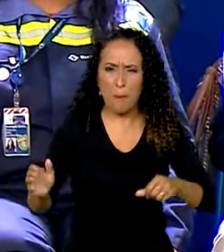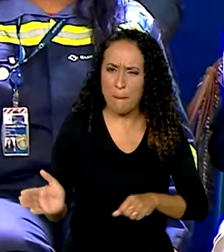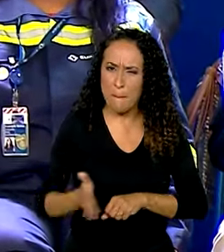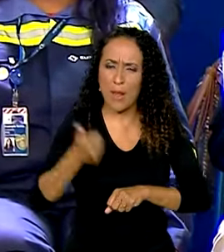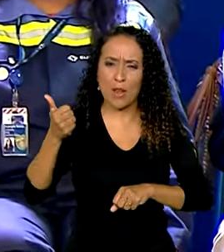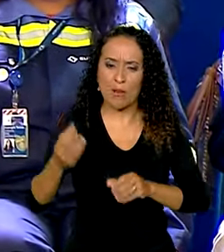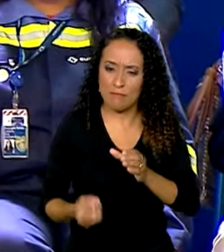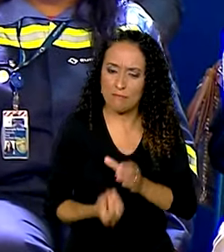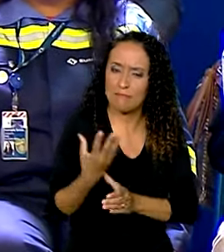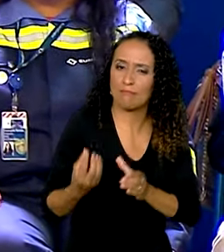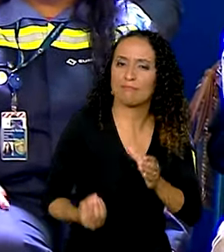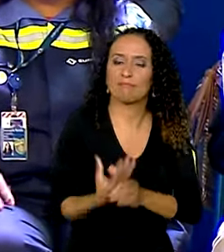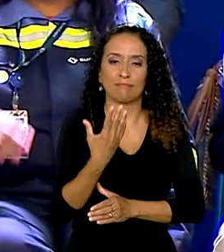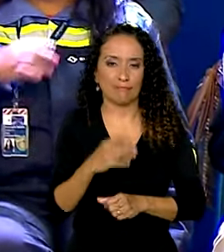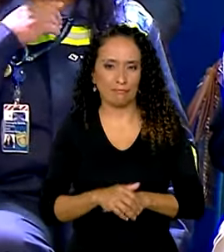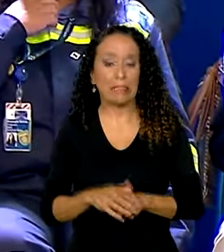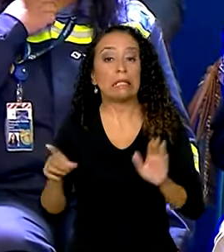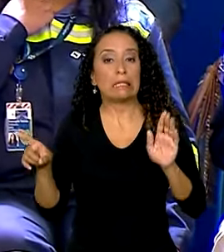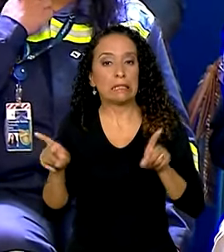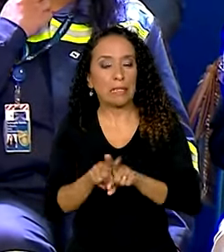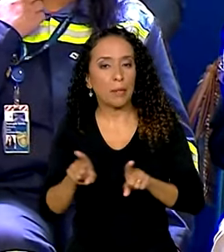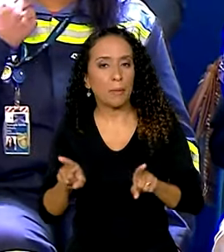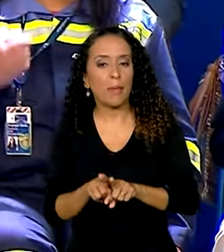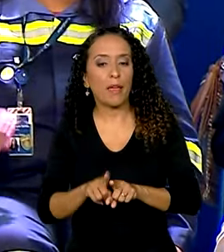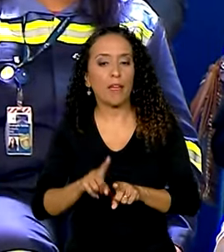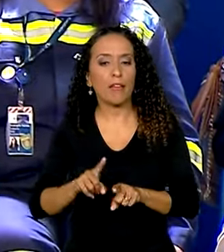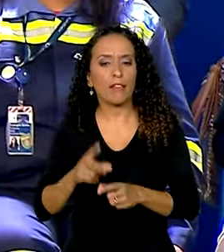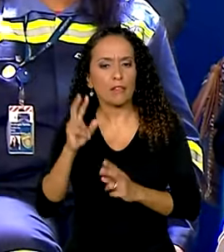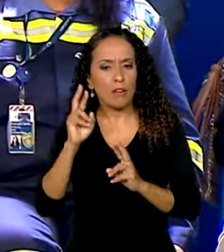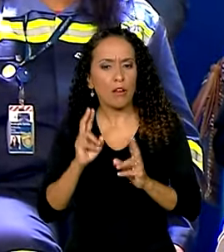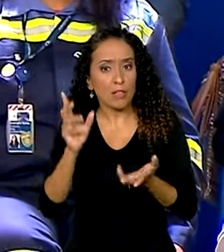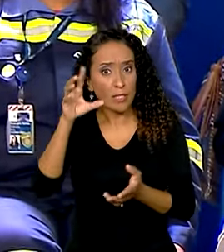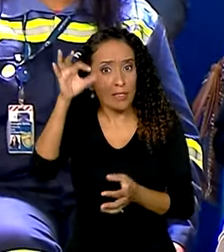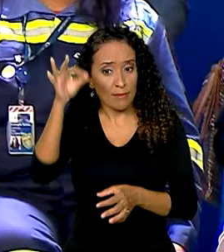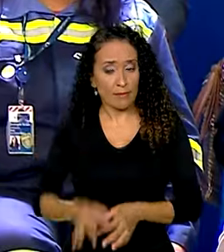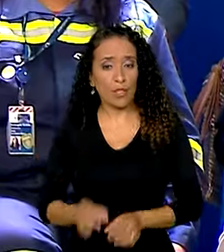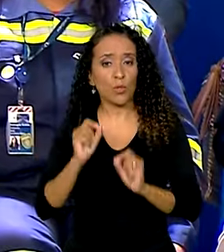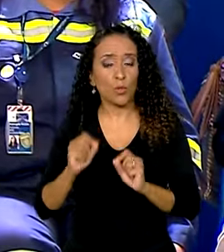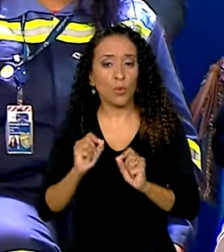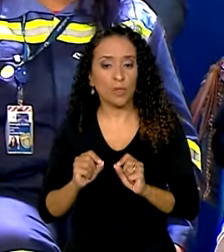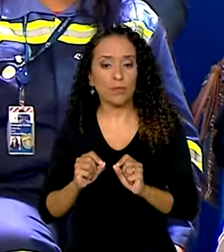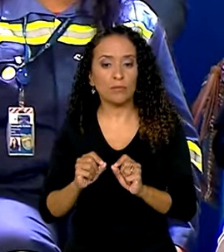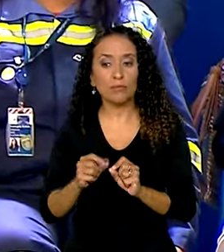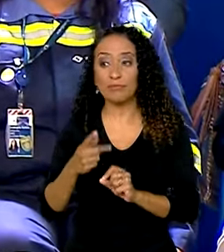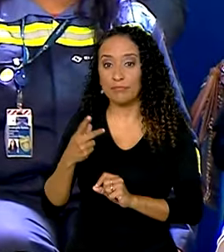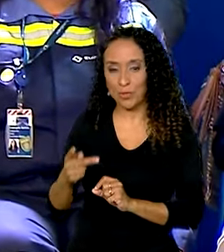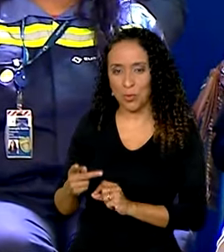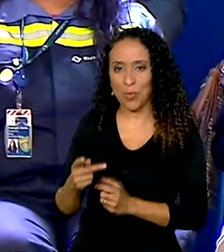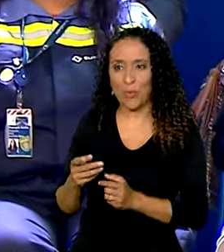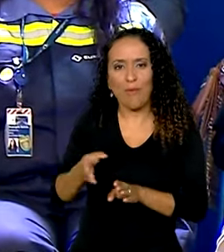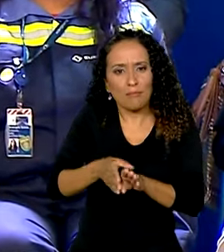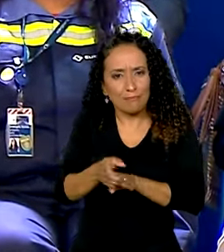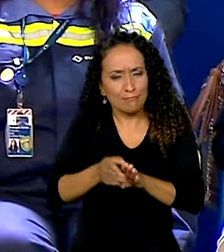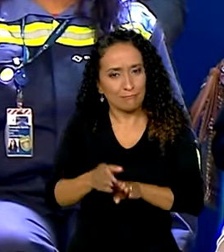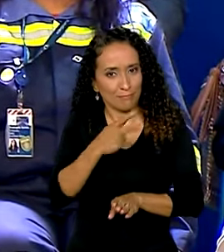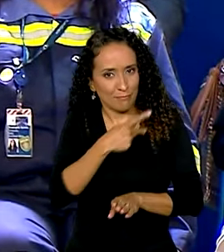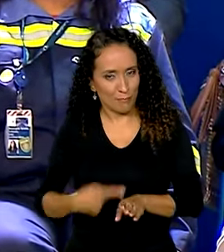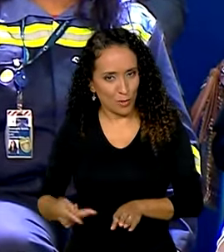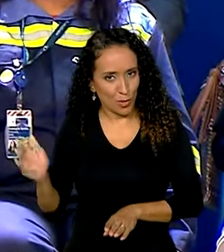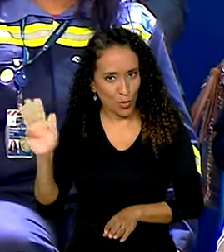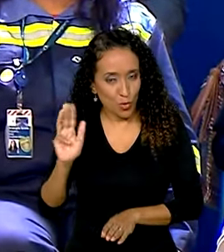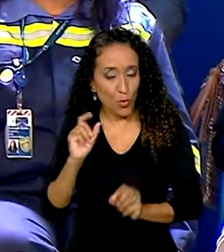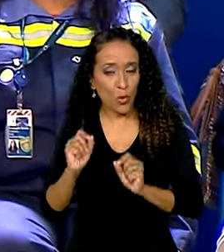eficiente e produtiva. Também estamos confirmando, sob a sua orientação, presidente,